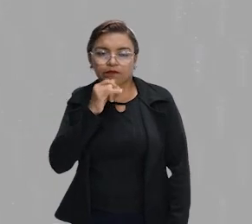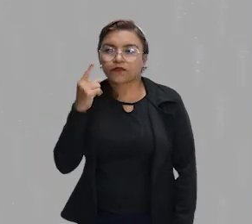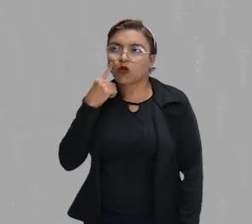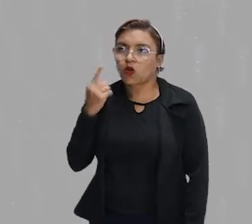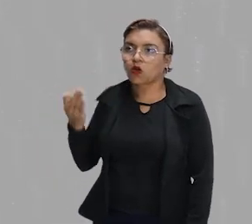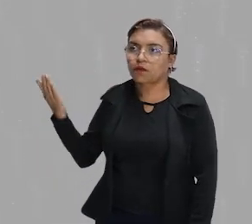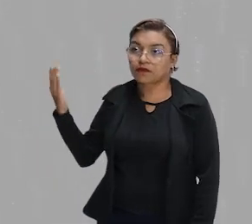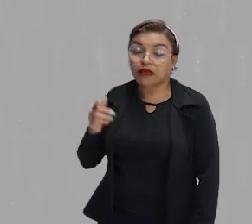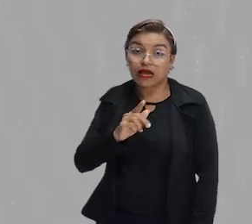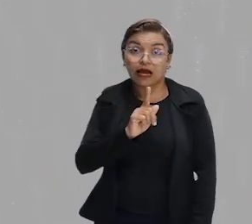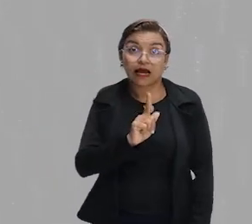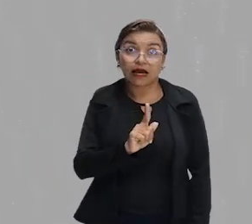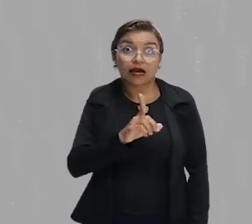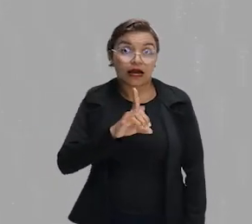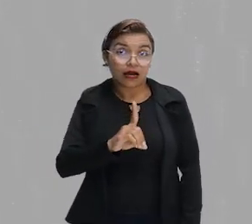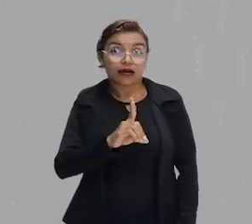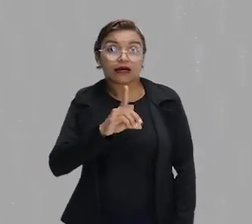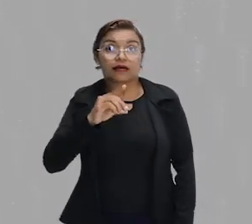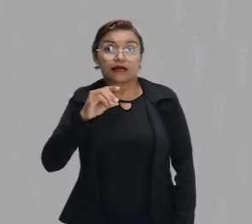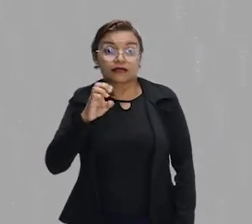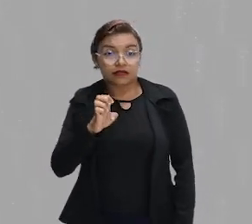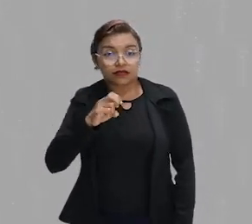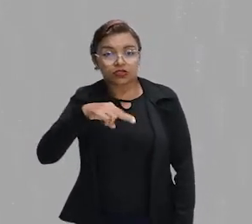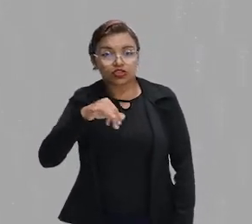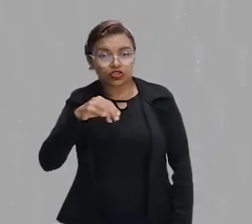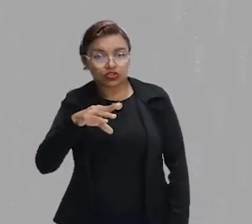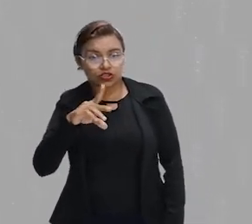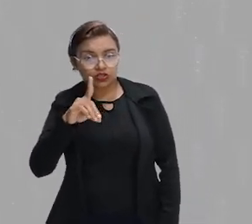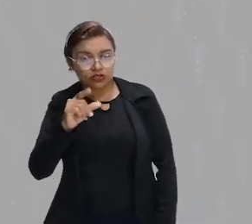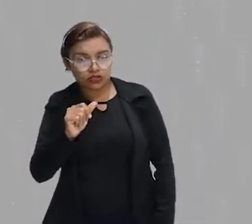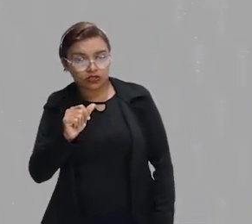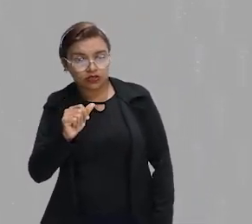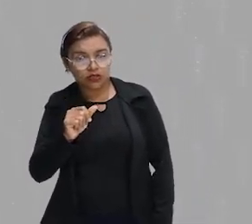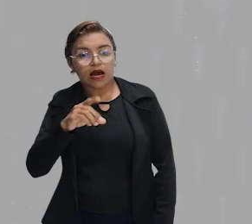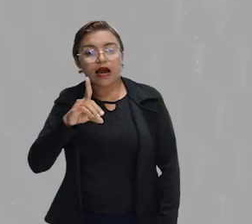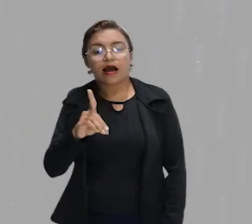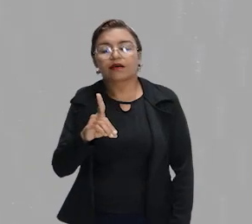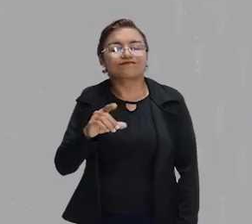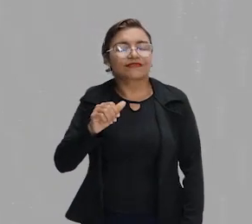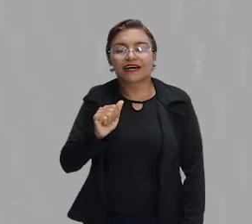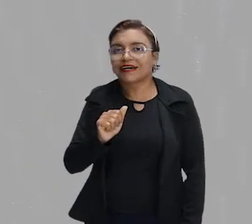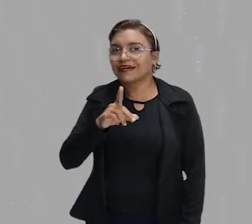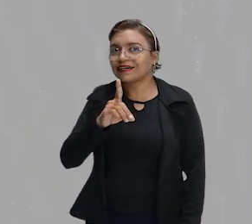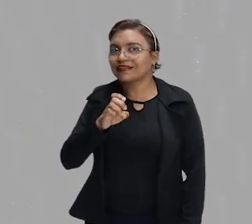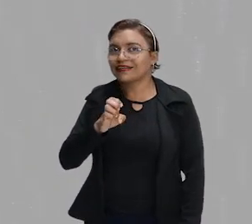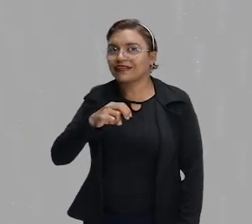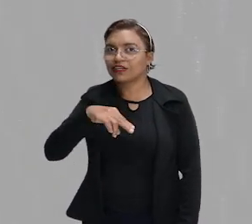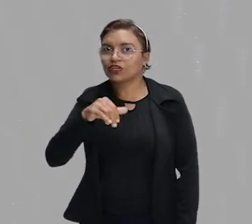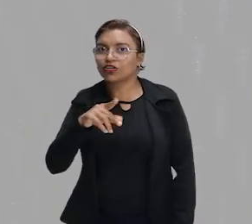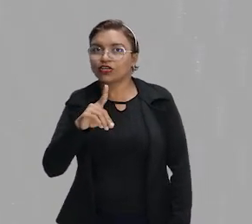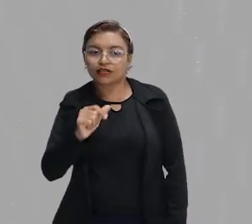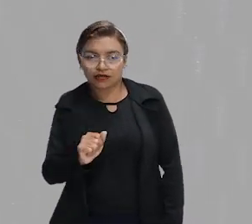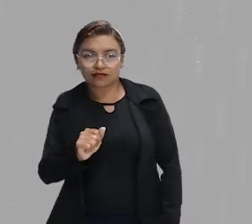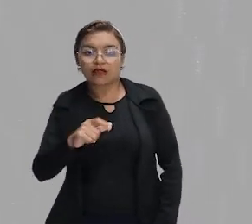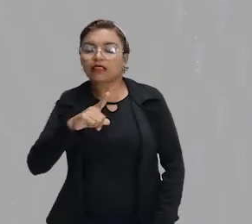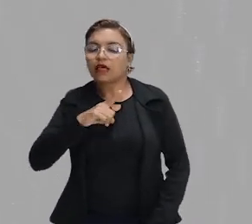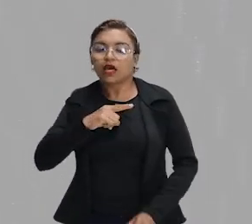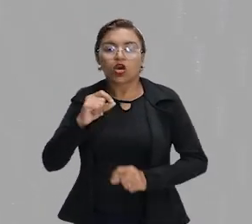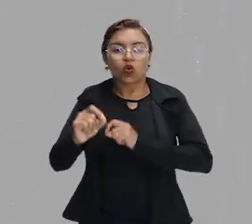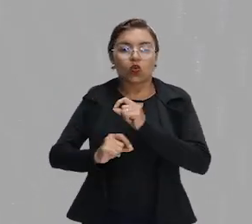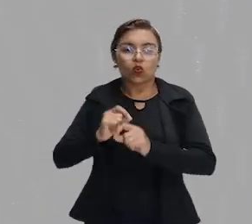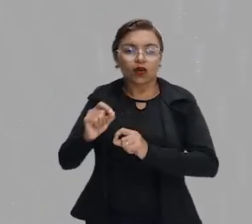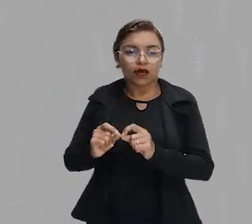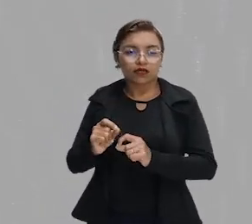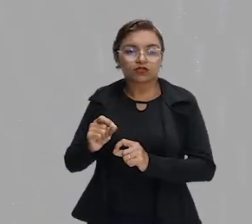DNA, lá no RNA vai ser quem? Uracila, porque a adenina se liga com uracila. Ok? No RNA não existe